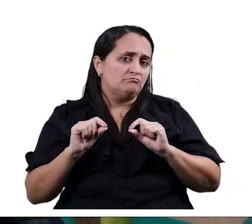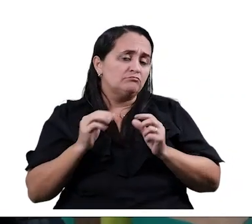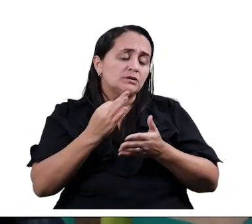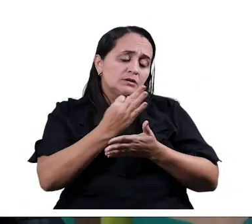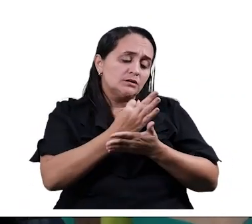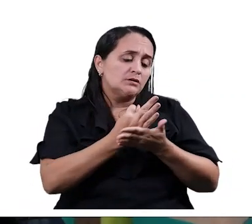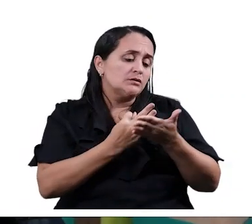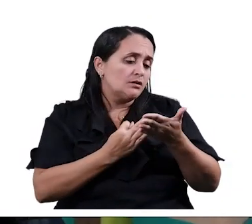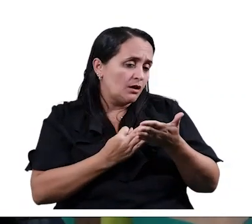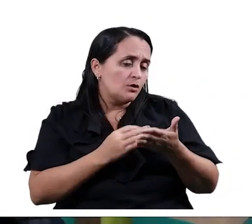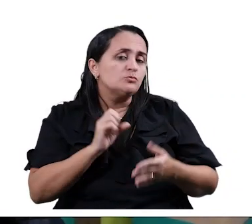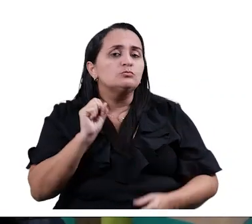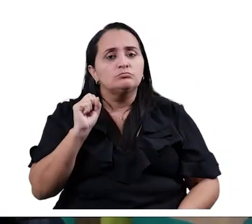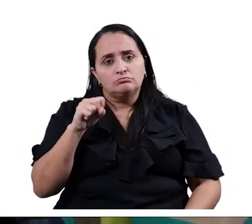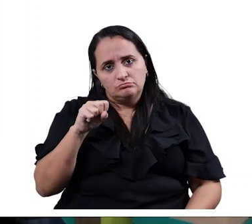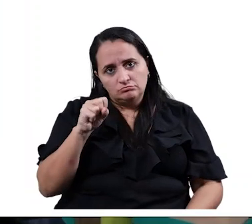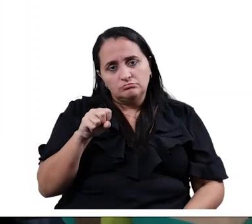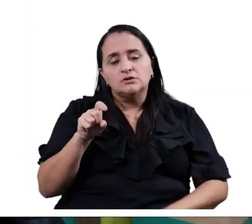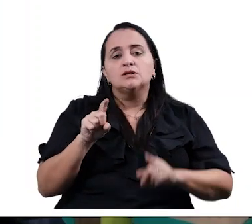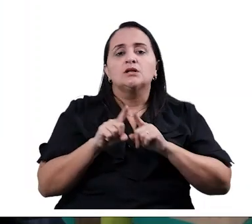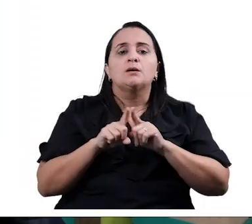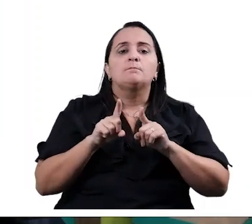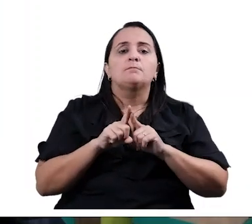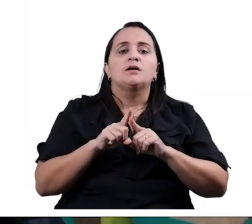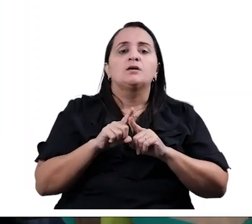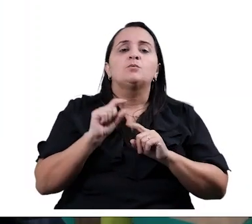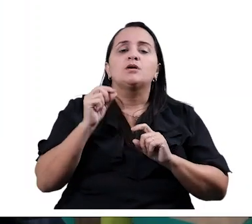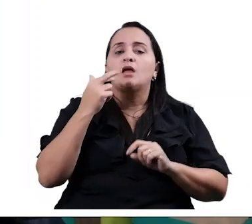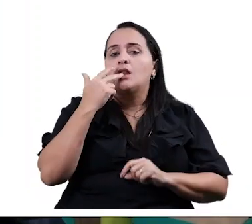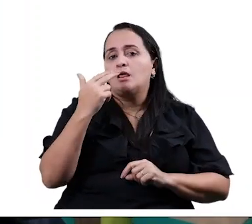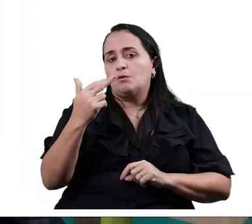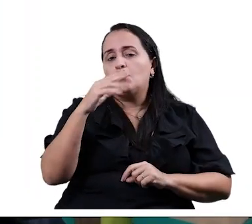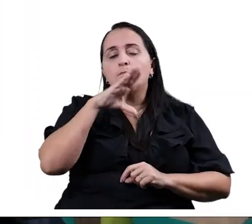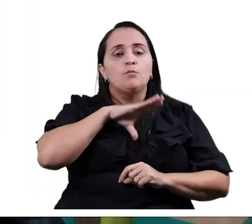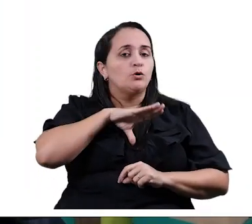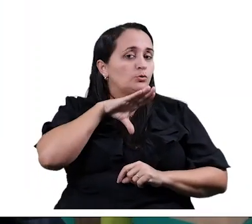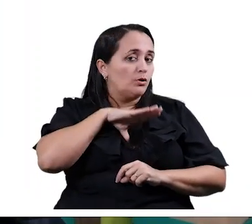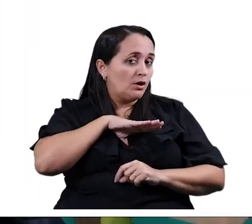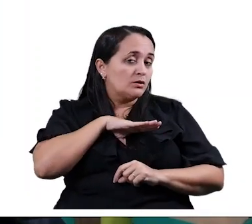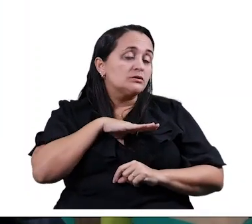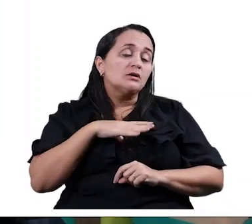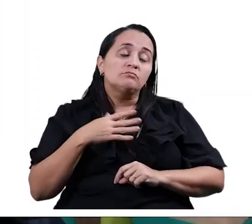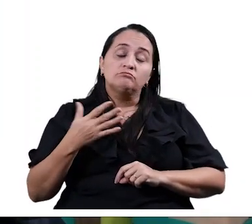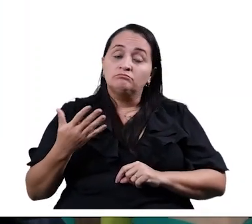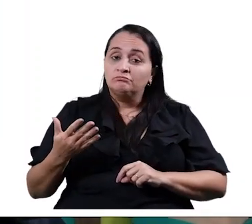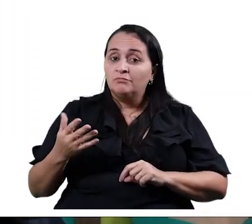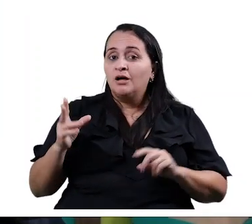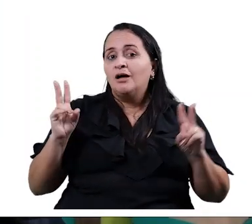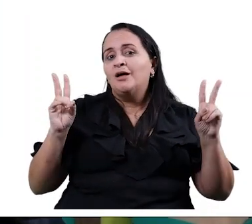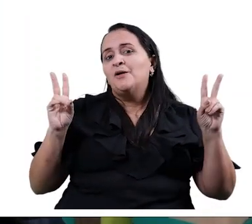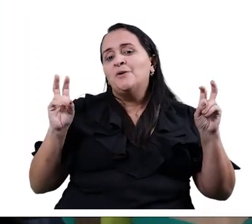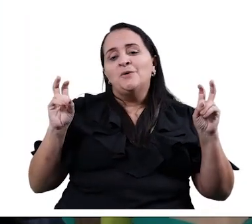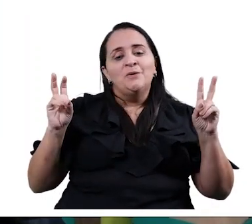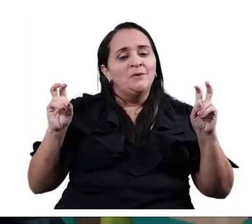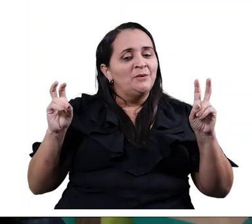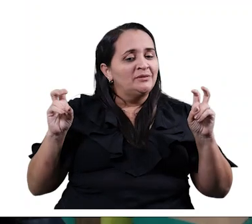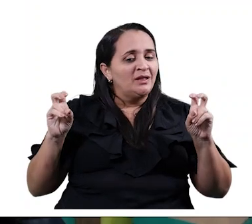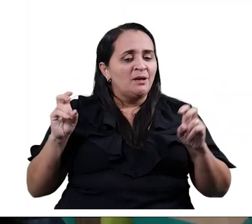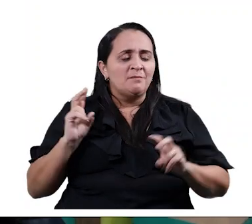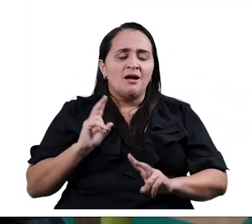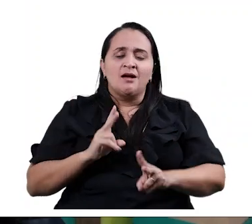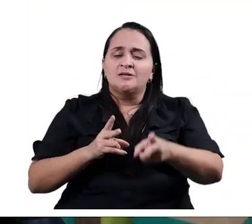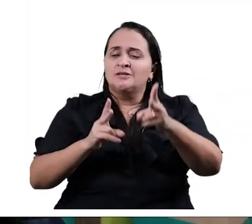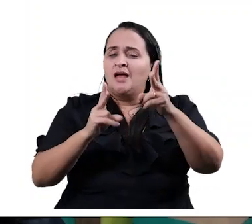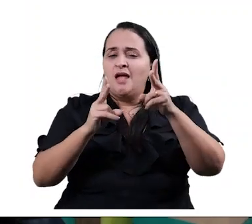textos, existe língua portuguesa. E hoje eu já adianto para vocês que o tema das nossas próximas